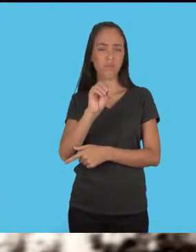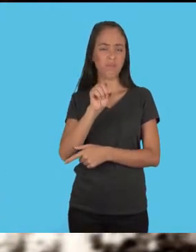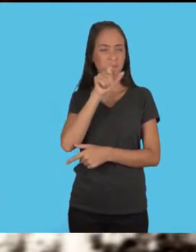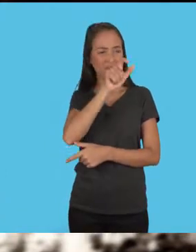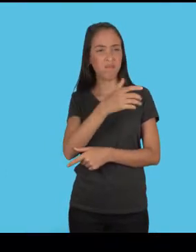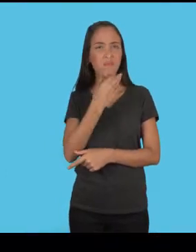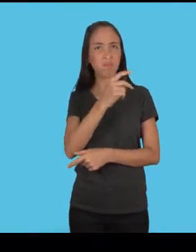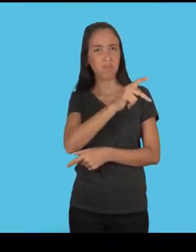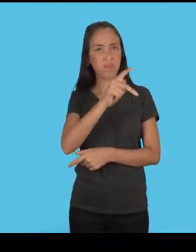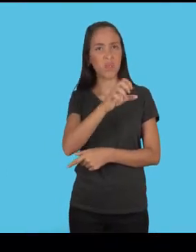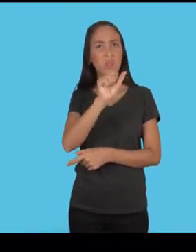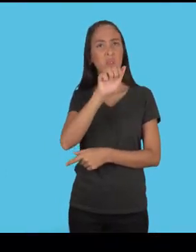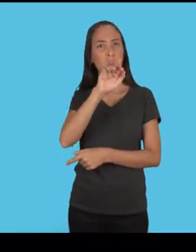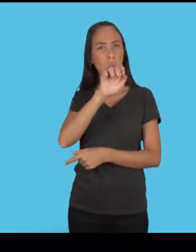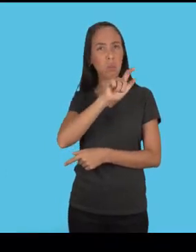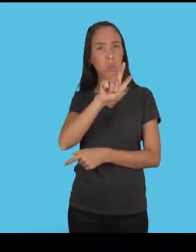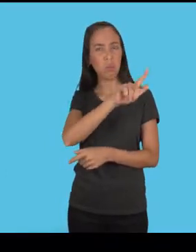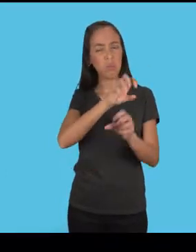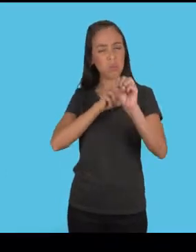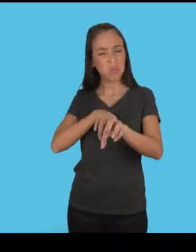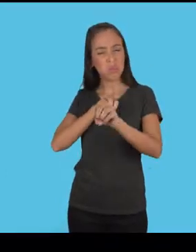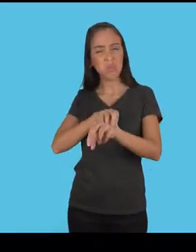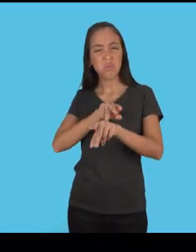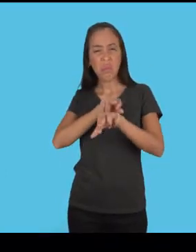formou centenas, dezenas de